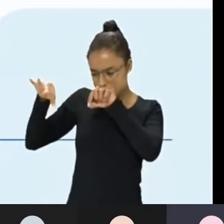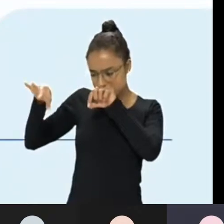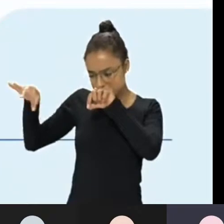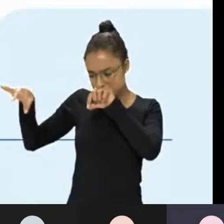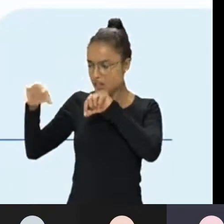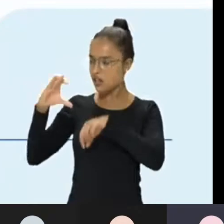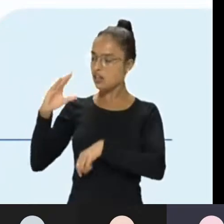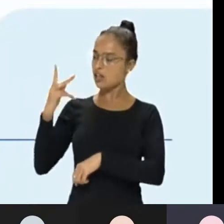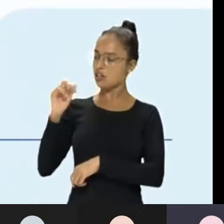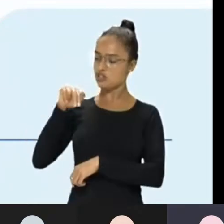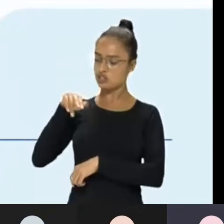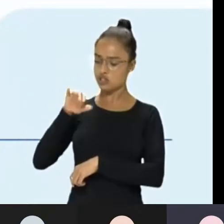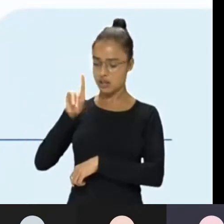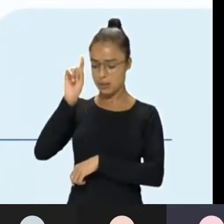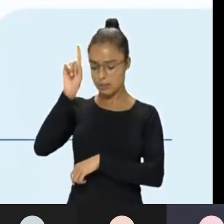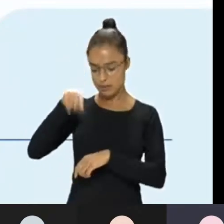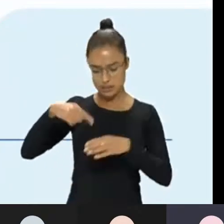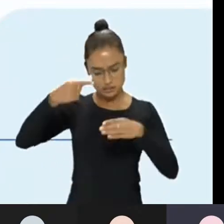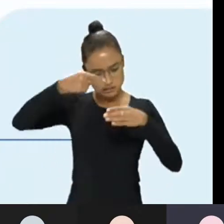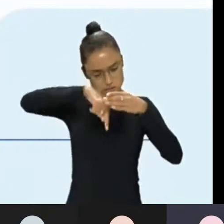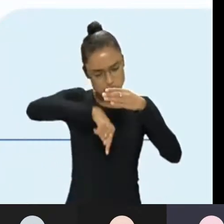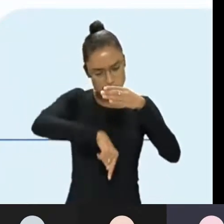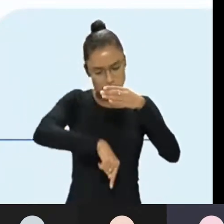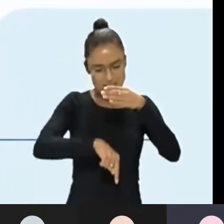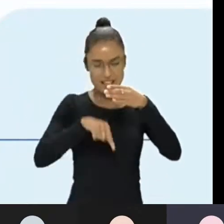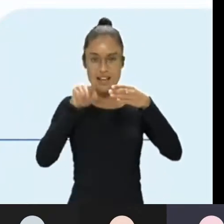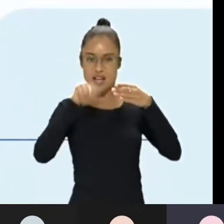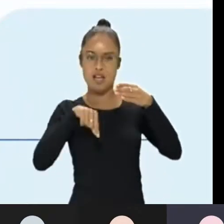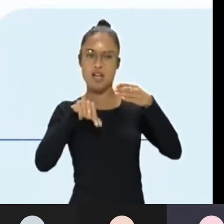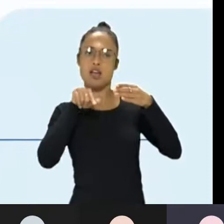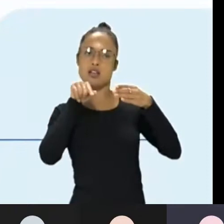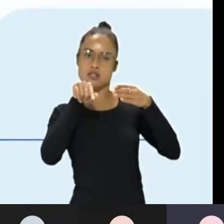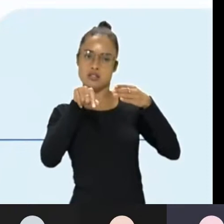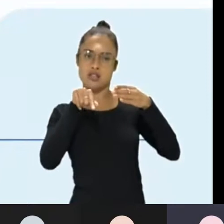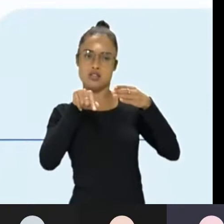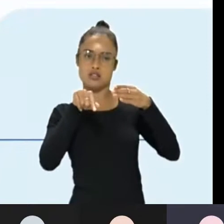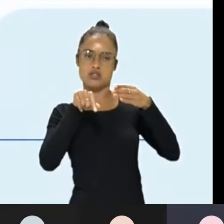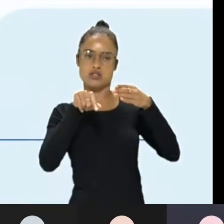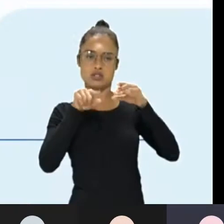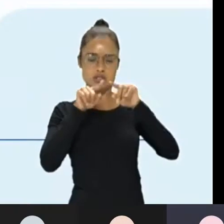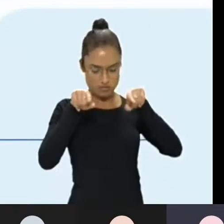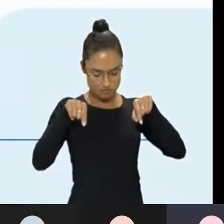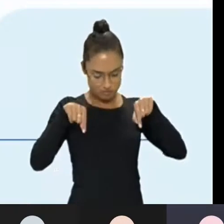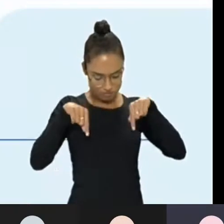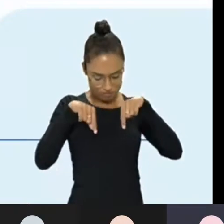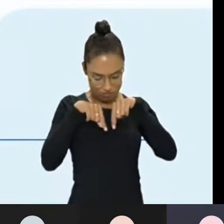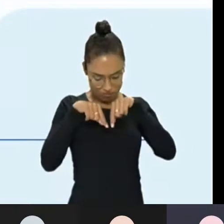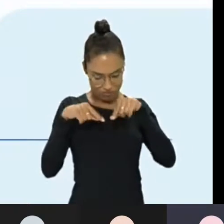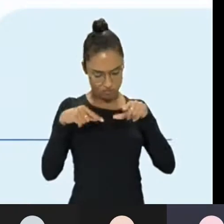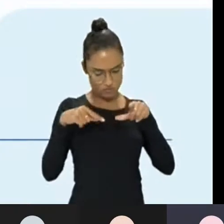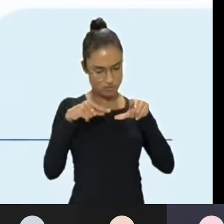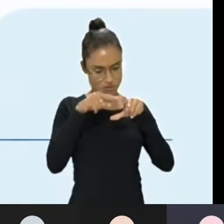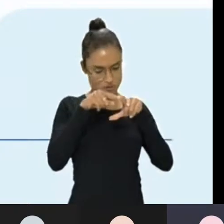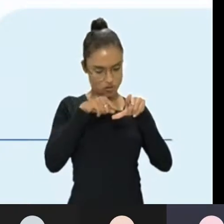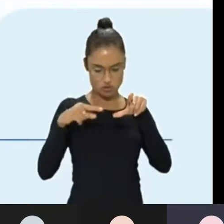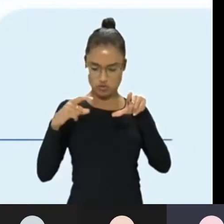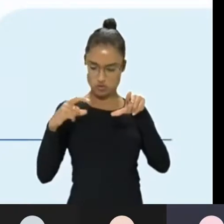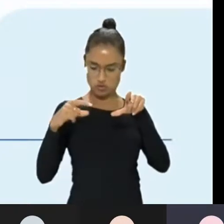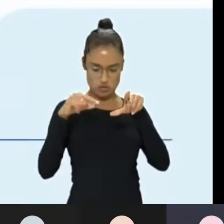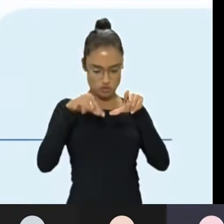indicar que essa profundidade é 7. Então, a vista superior Compreende essa delimitação que eu